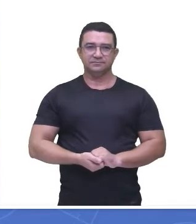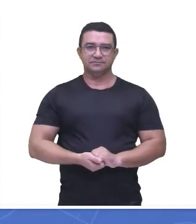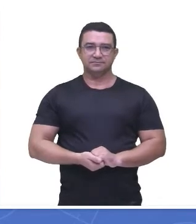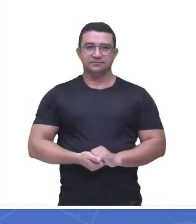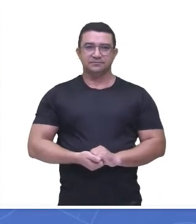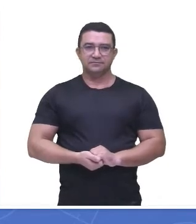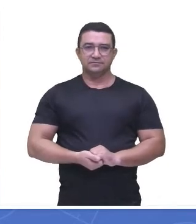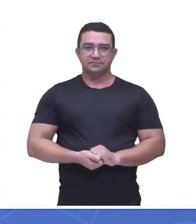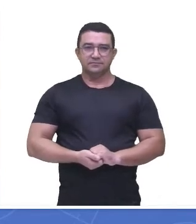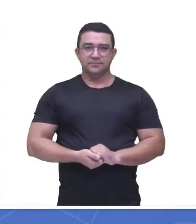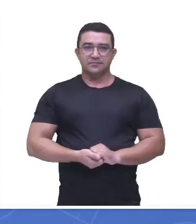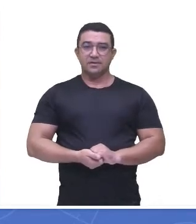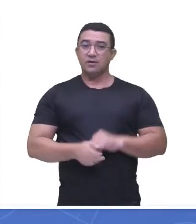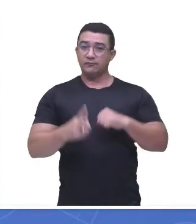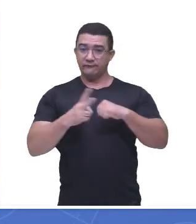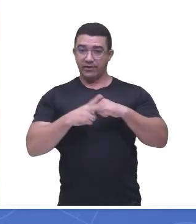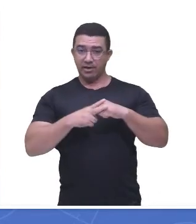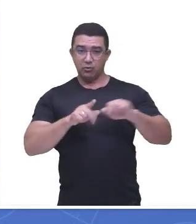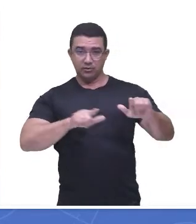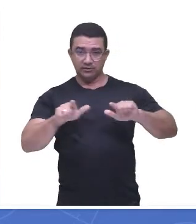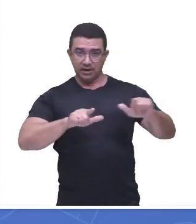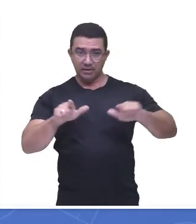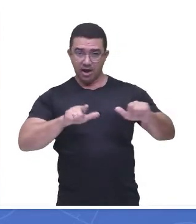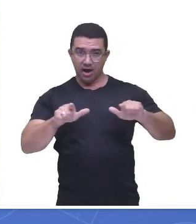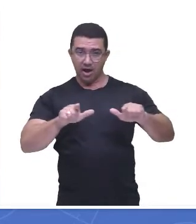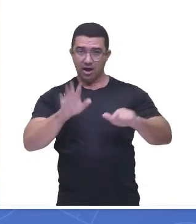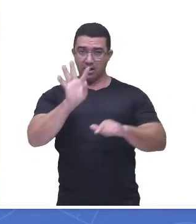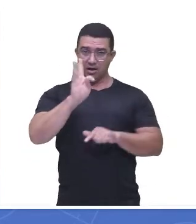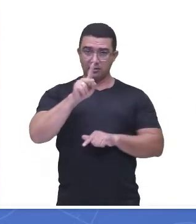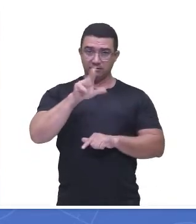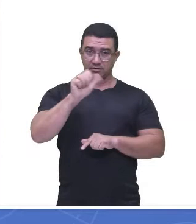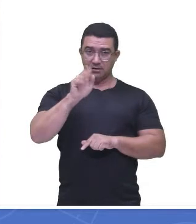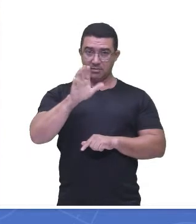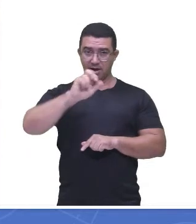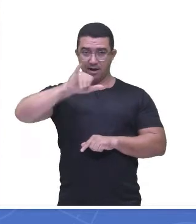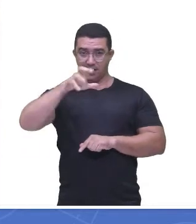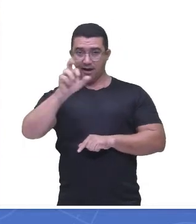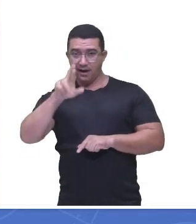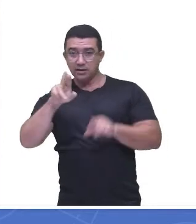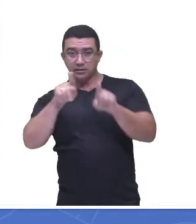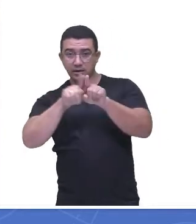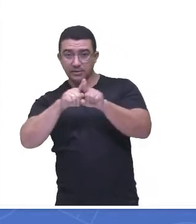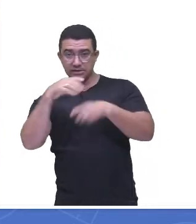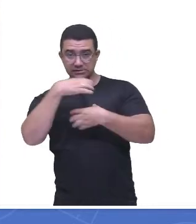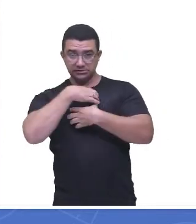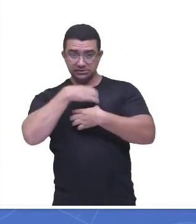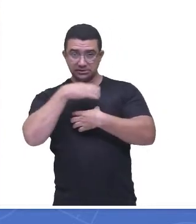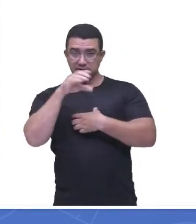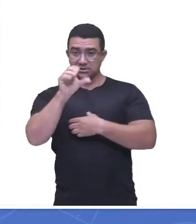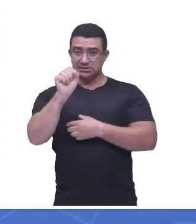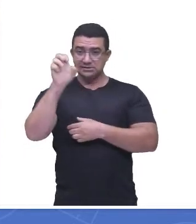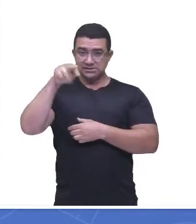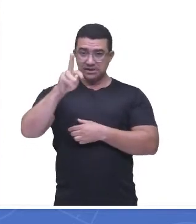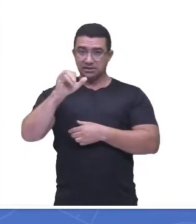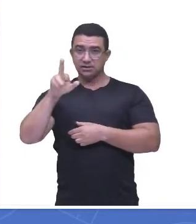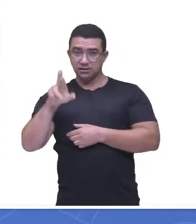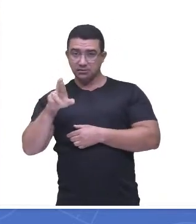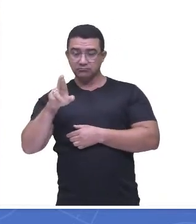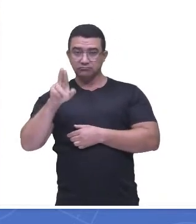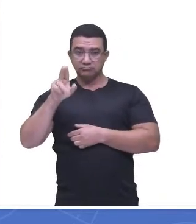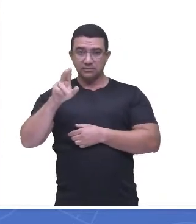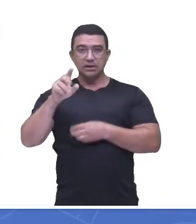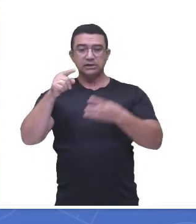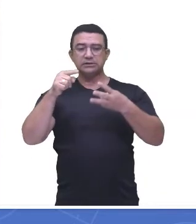O comentário diz assim: os verbos trabalhar e sentir, ambos conjugados na terceira